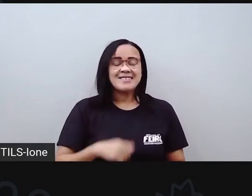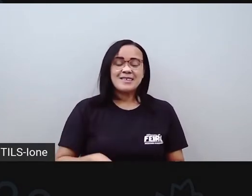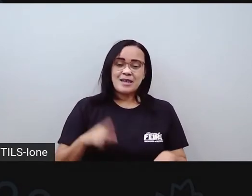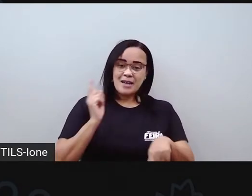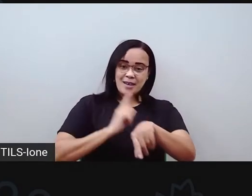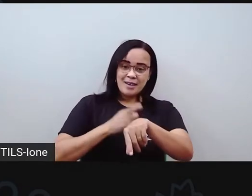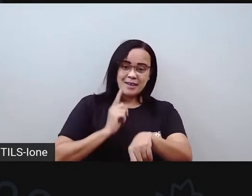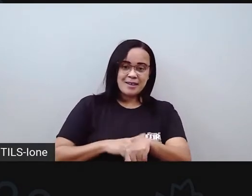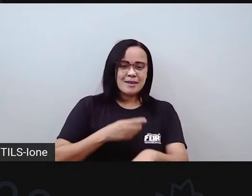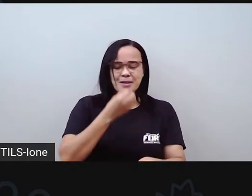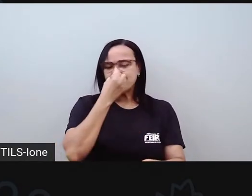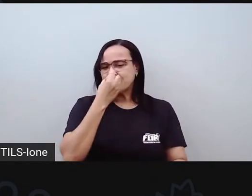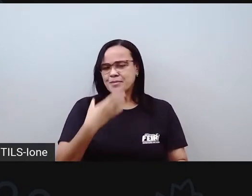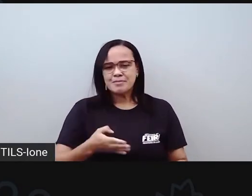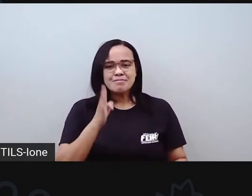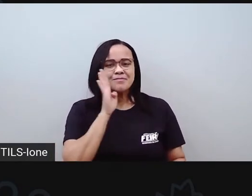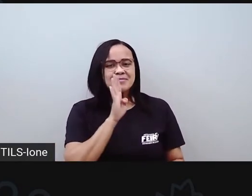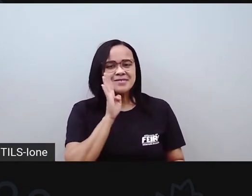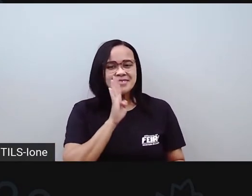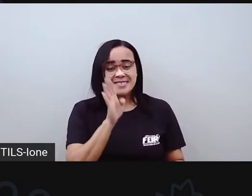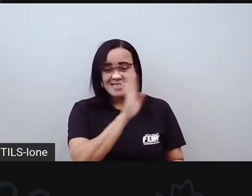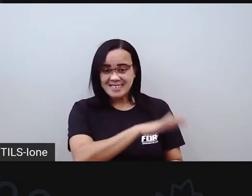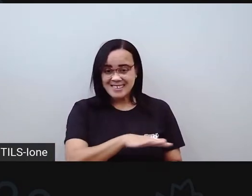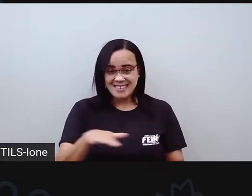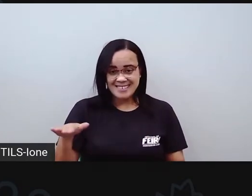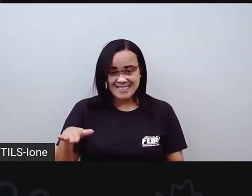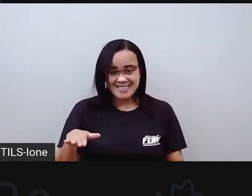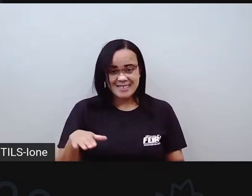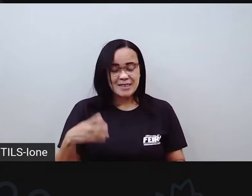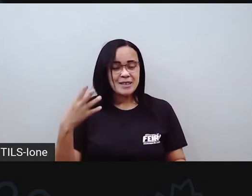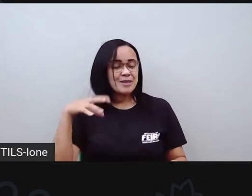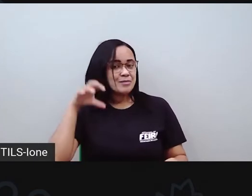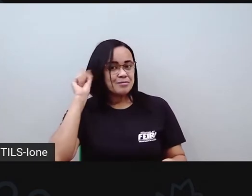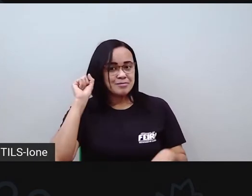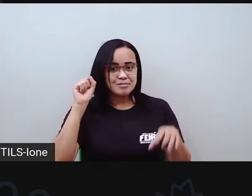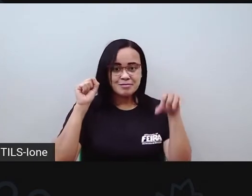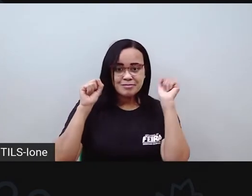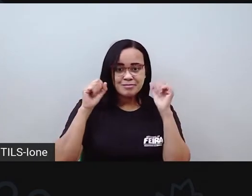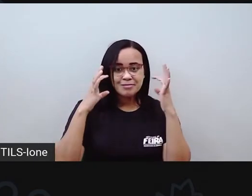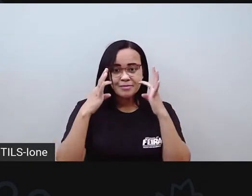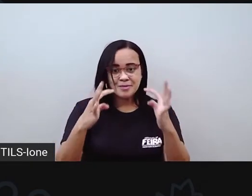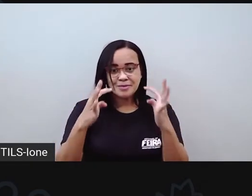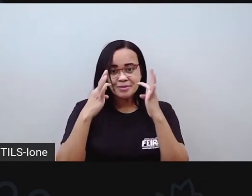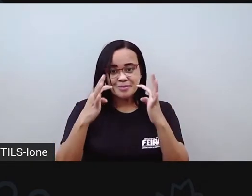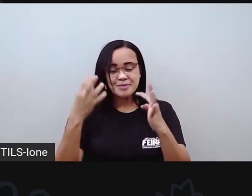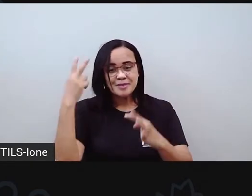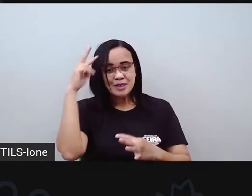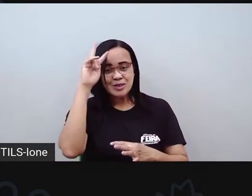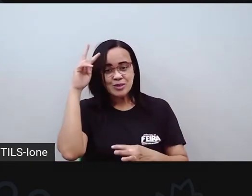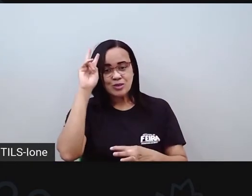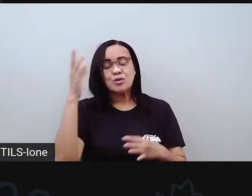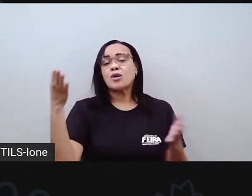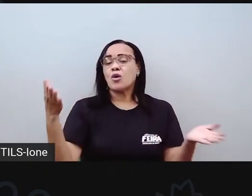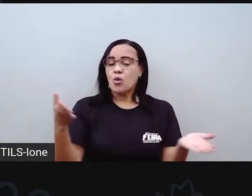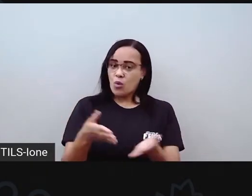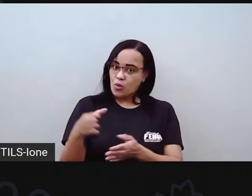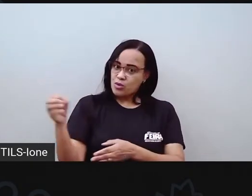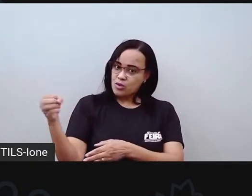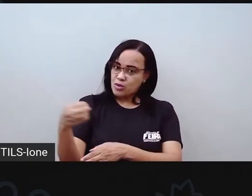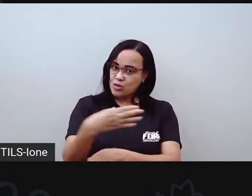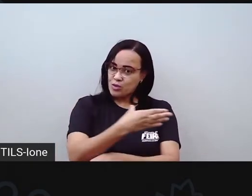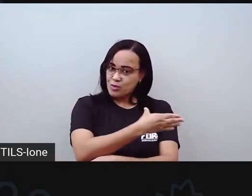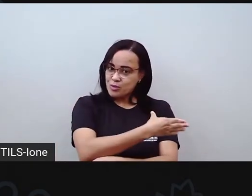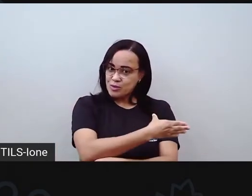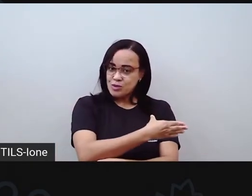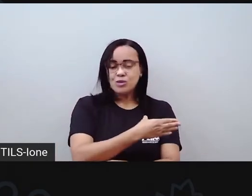mais curte, não é, meninada? Ouvir uma boa história. Só que hoje tem novidade, hein? Hoje não vai ser a Pro